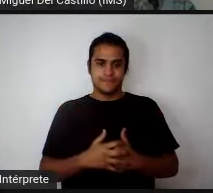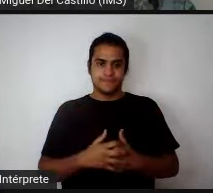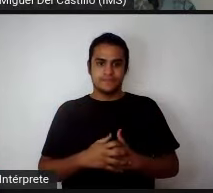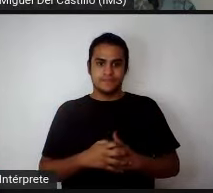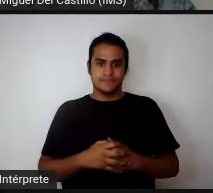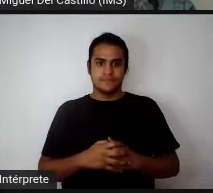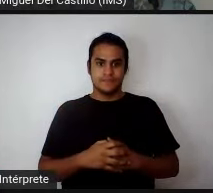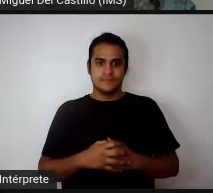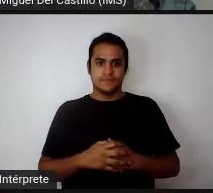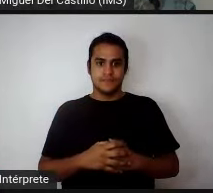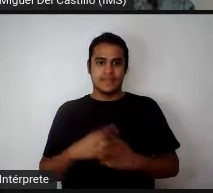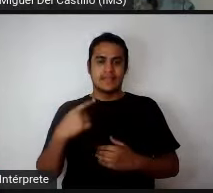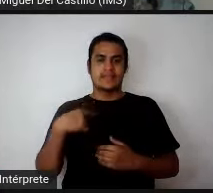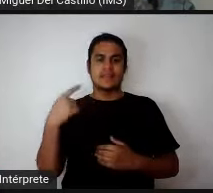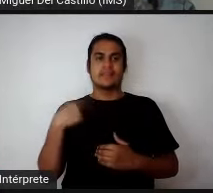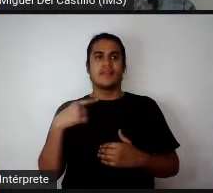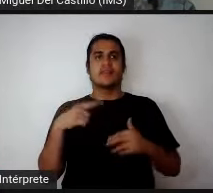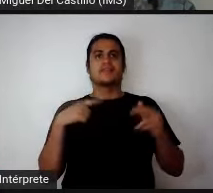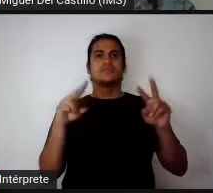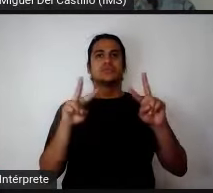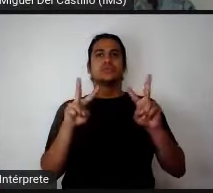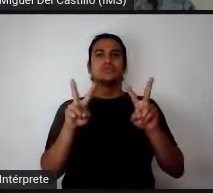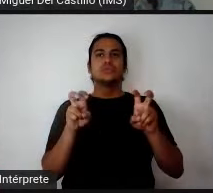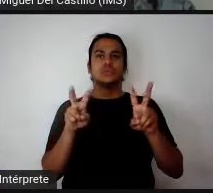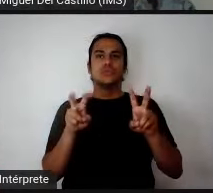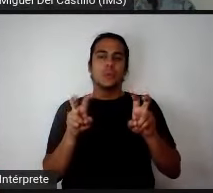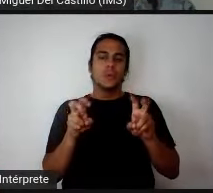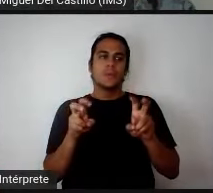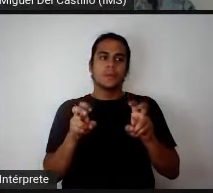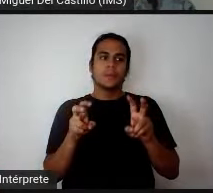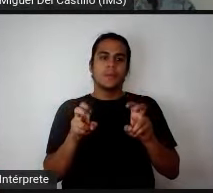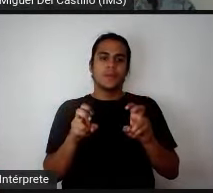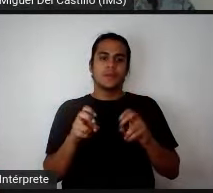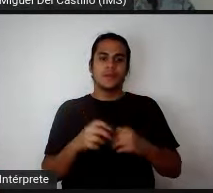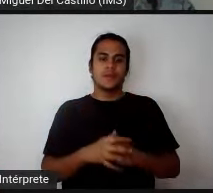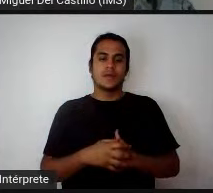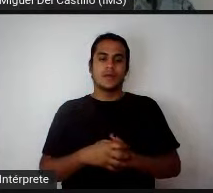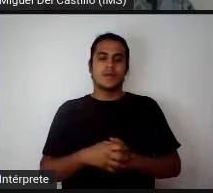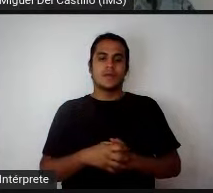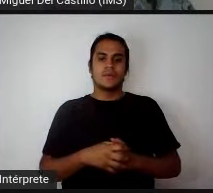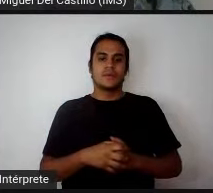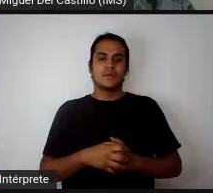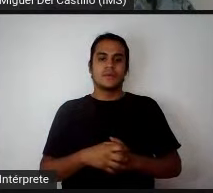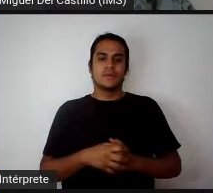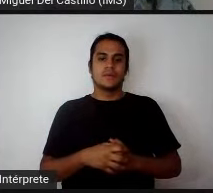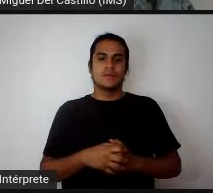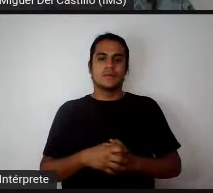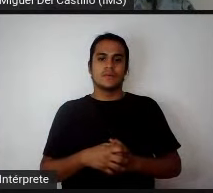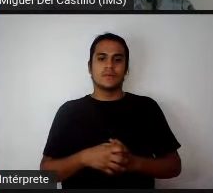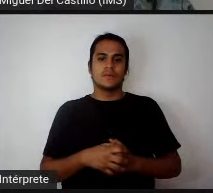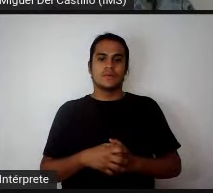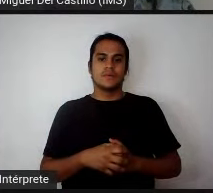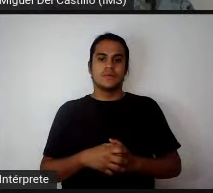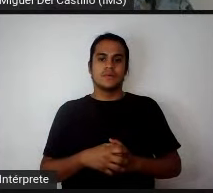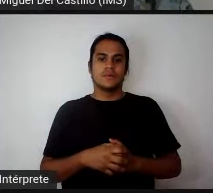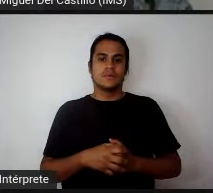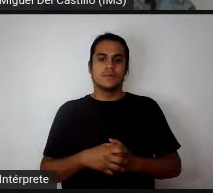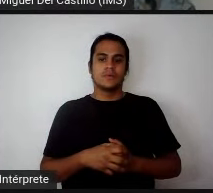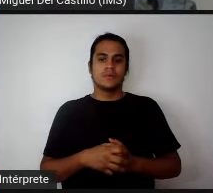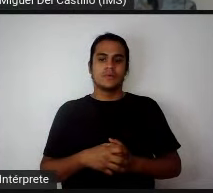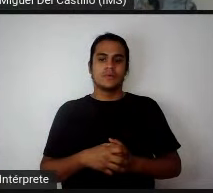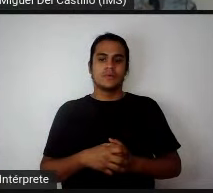vamos entrar no elemento do Miguel. Mas ali, um grande